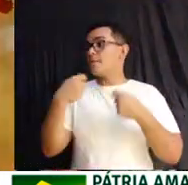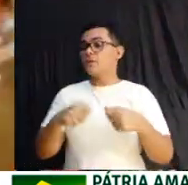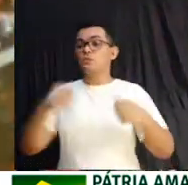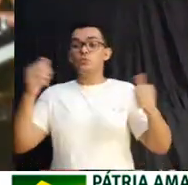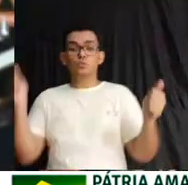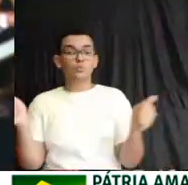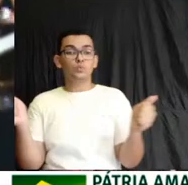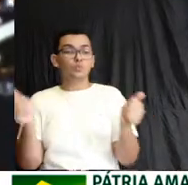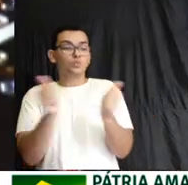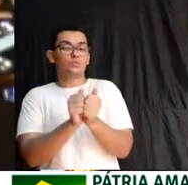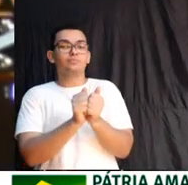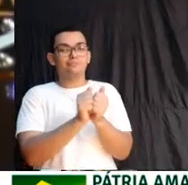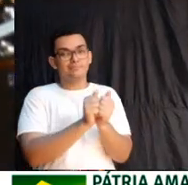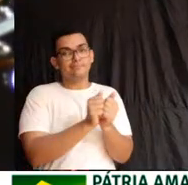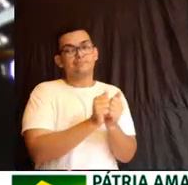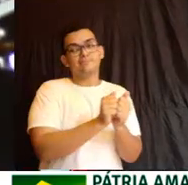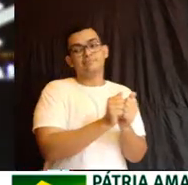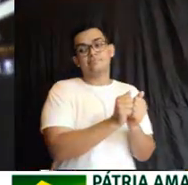um